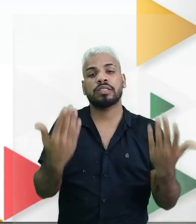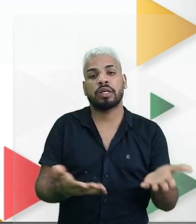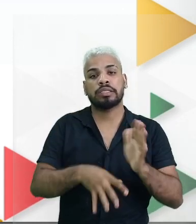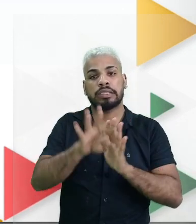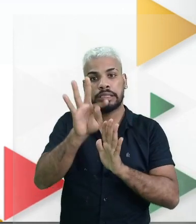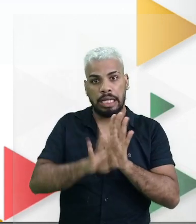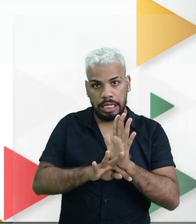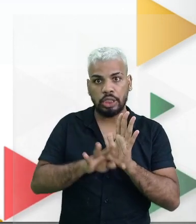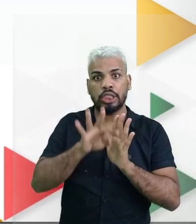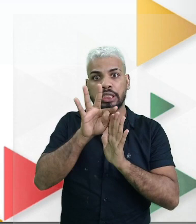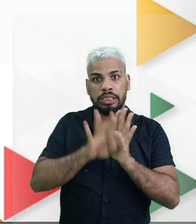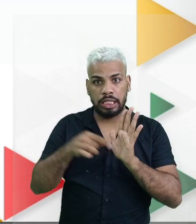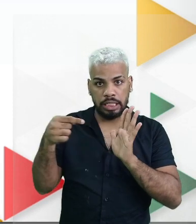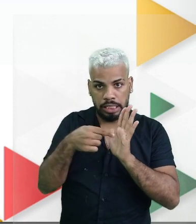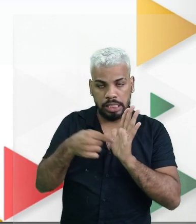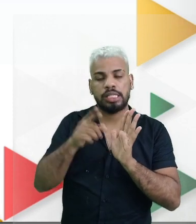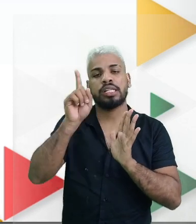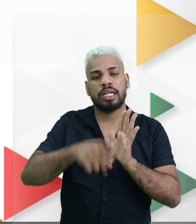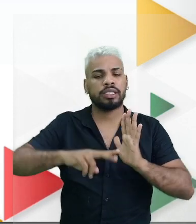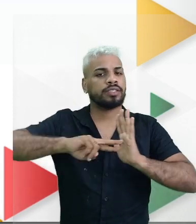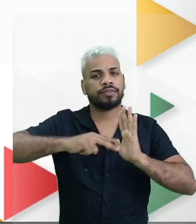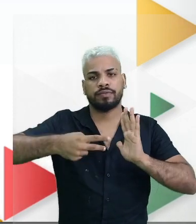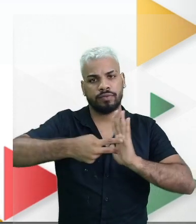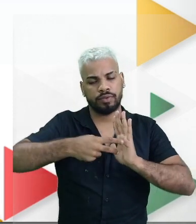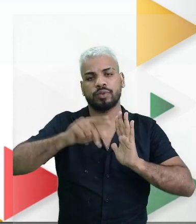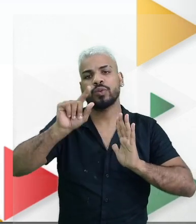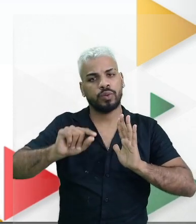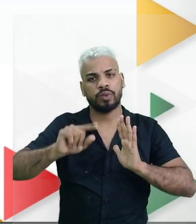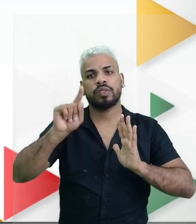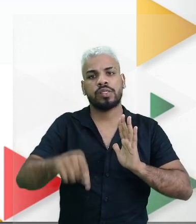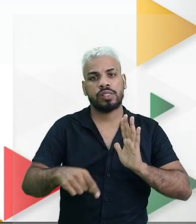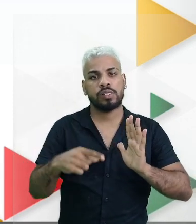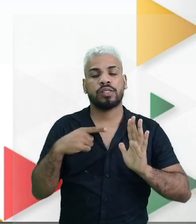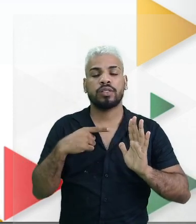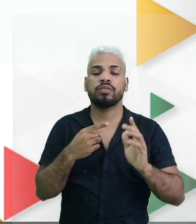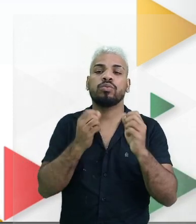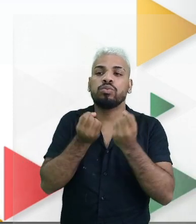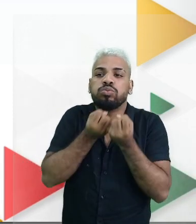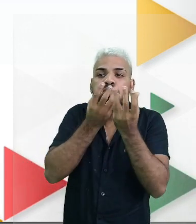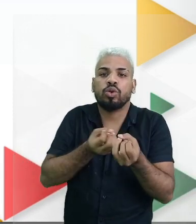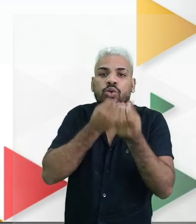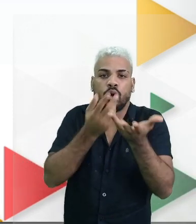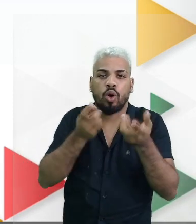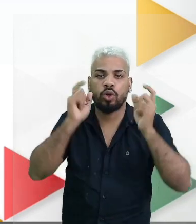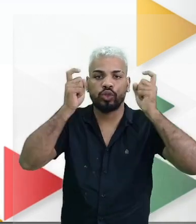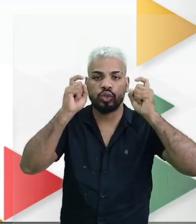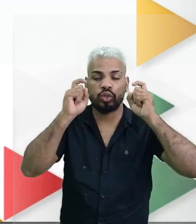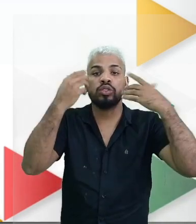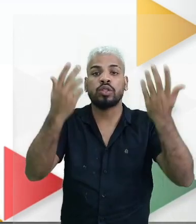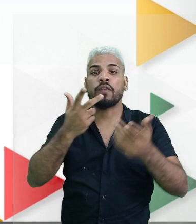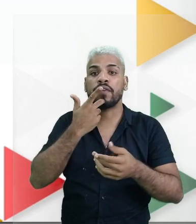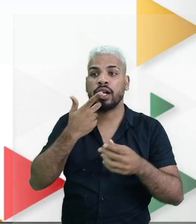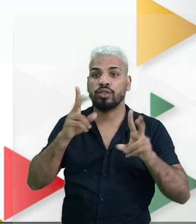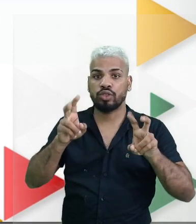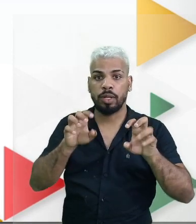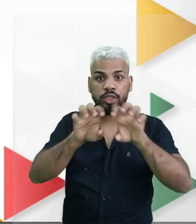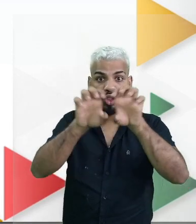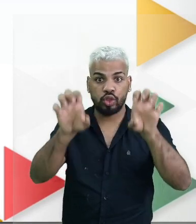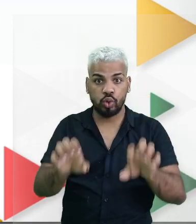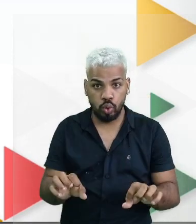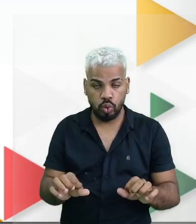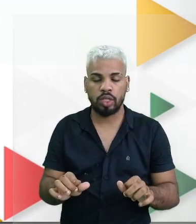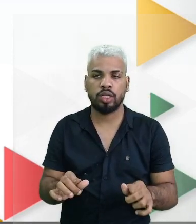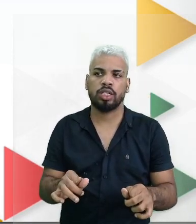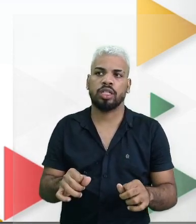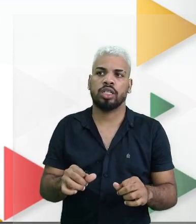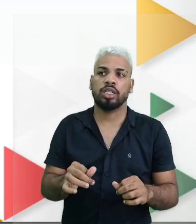texto, textualidade se relacionam para a produção de discursos. E quando a gente fala em estrutura